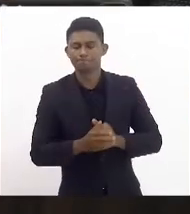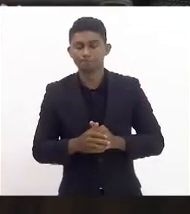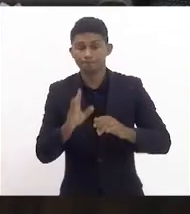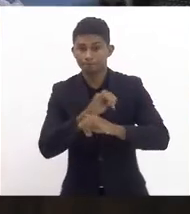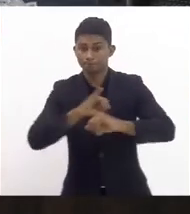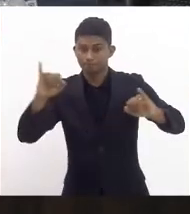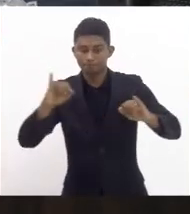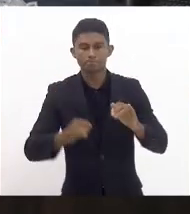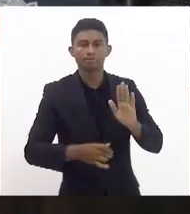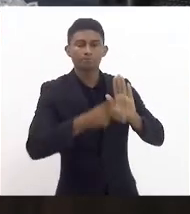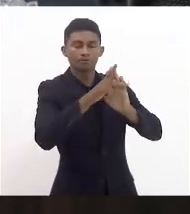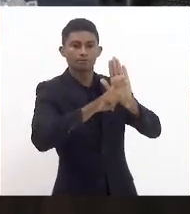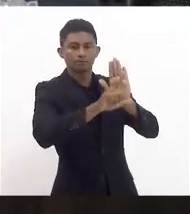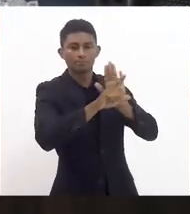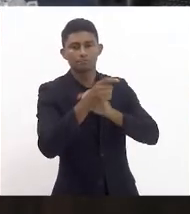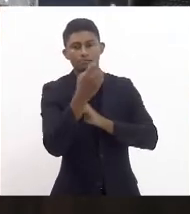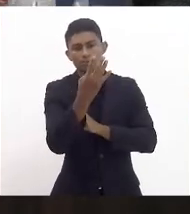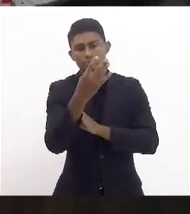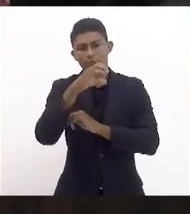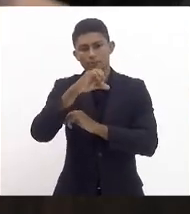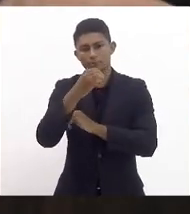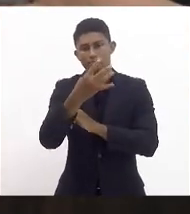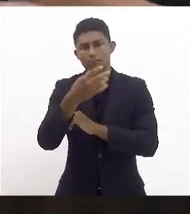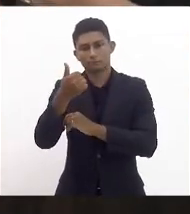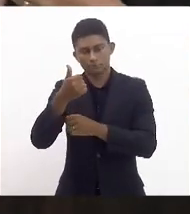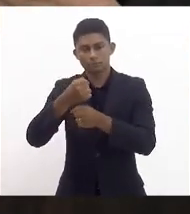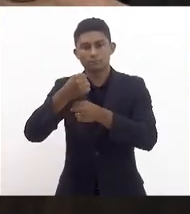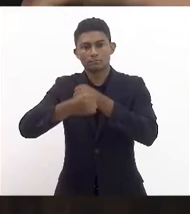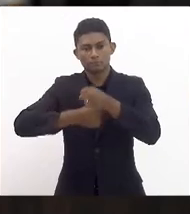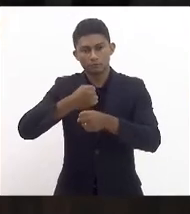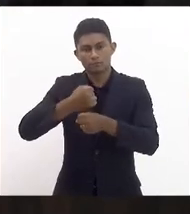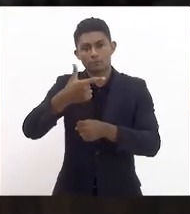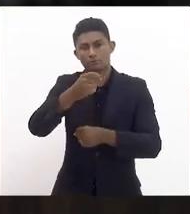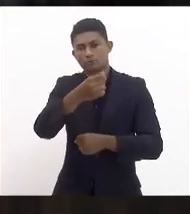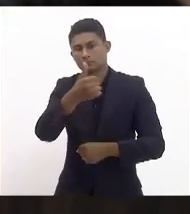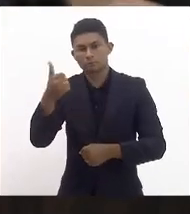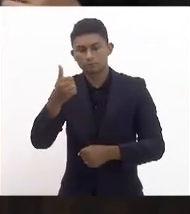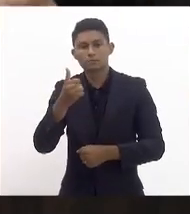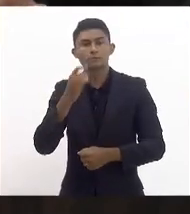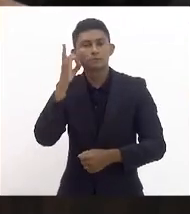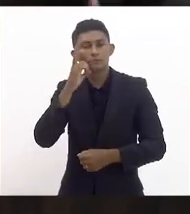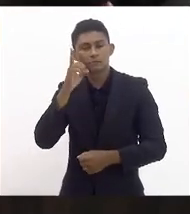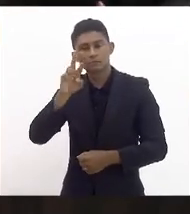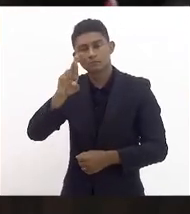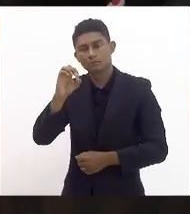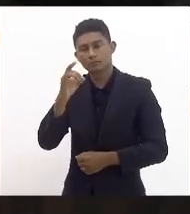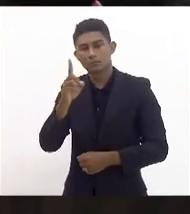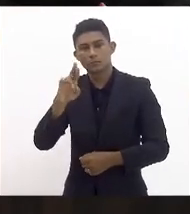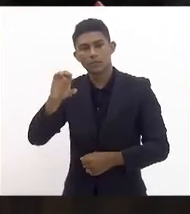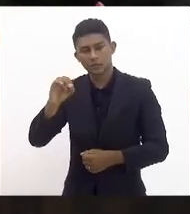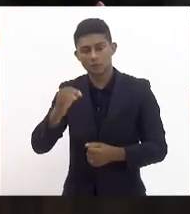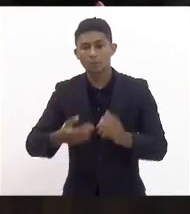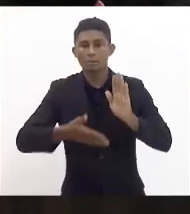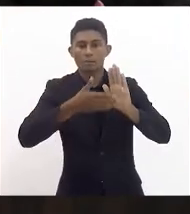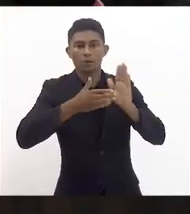discussão do projeto de lei 4941 de 21, de autoria do deputado Rodrigo Amorim, retirado de pauta a pedido do autor. Em tramitação